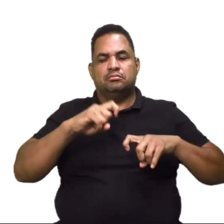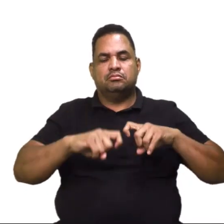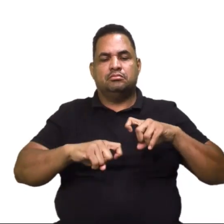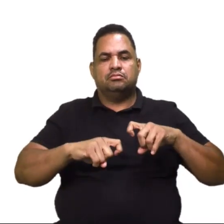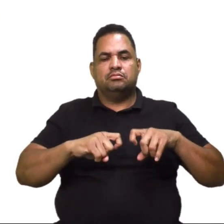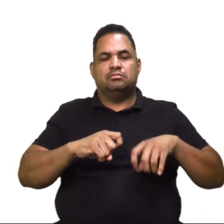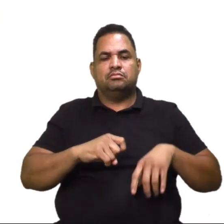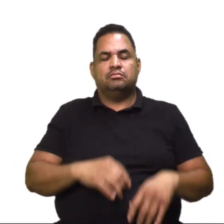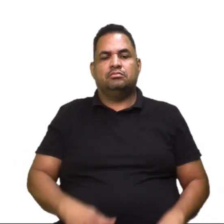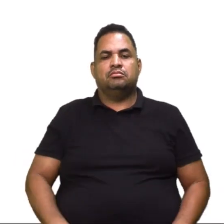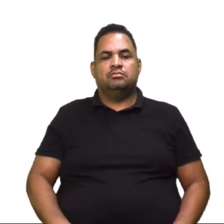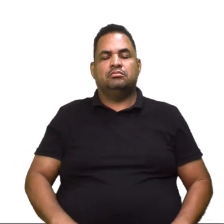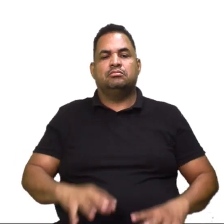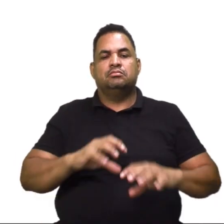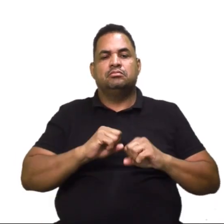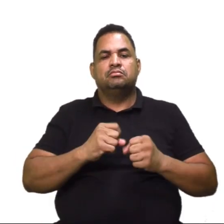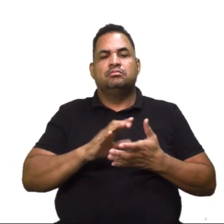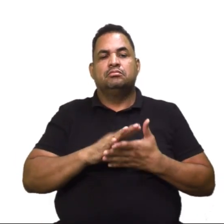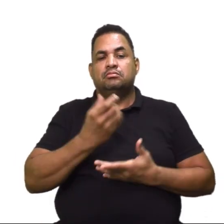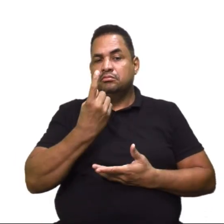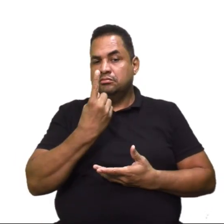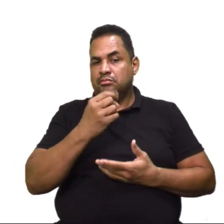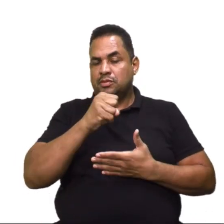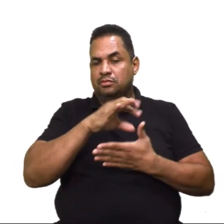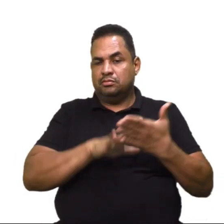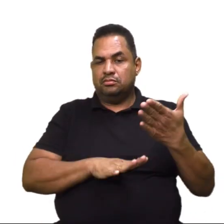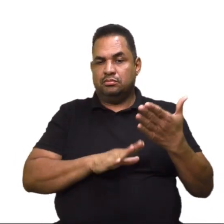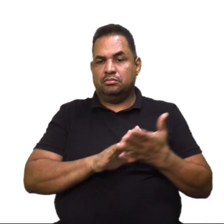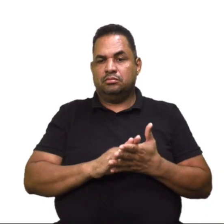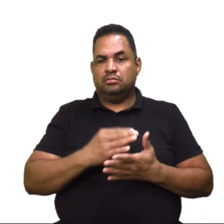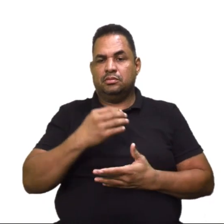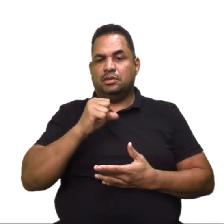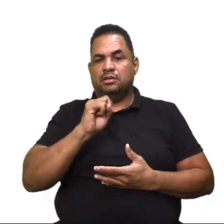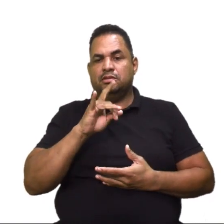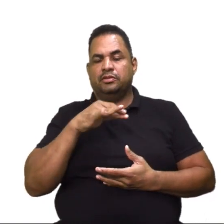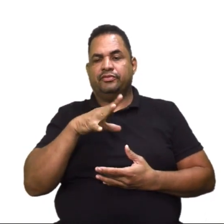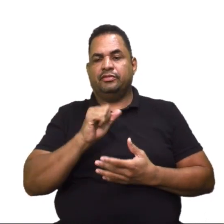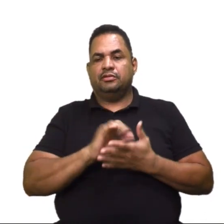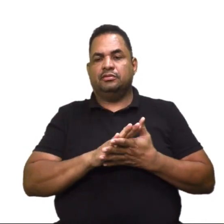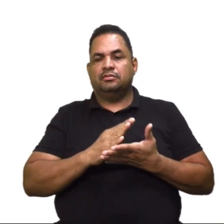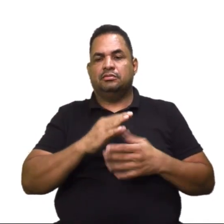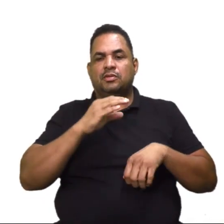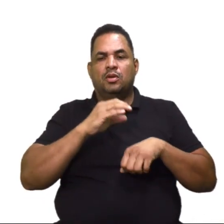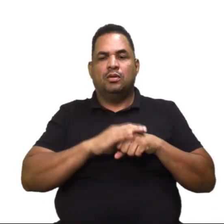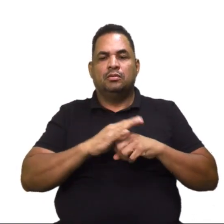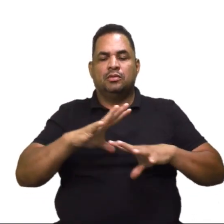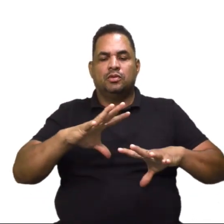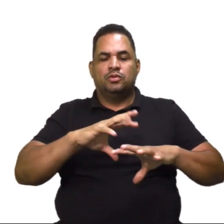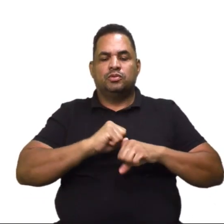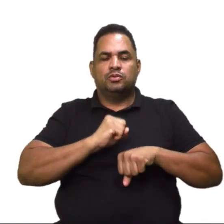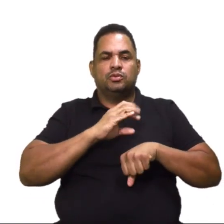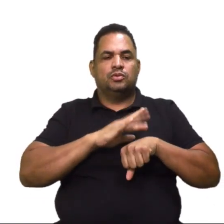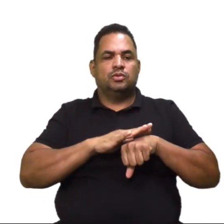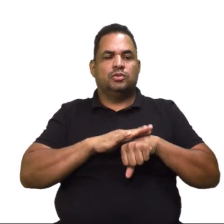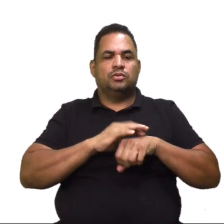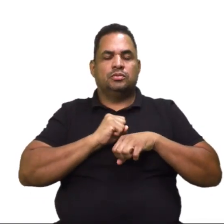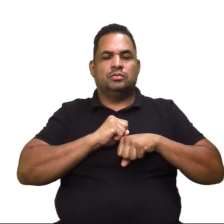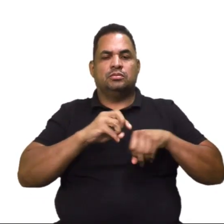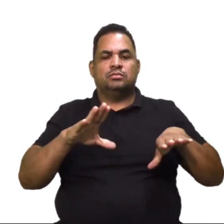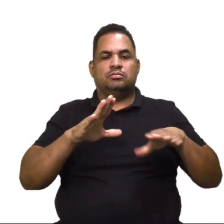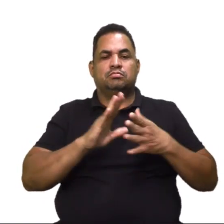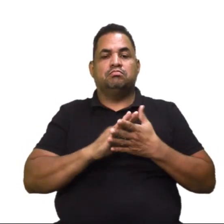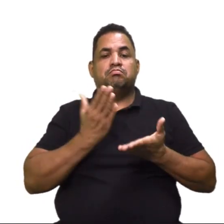nós temos mais uma questãozinha. A sífilis é uma infecção sexualmente transmissível,